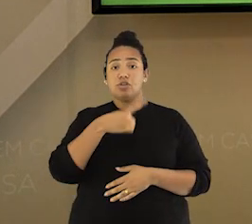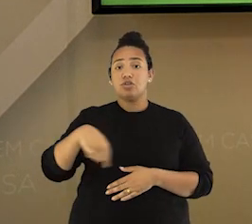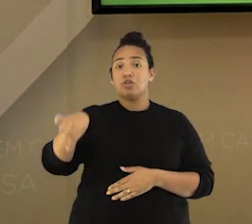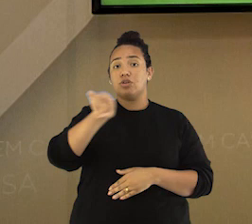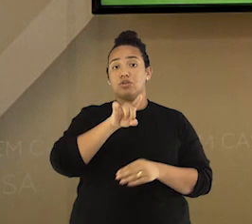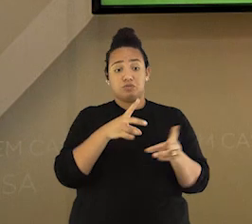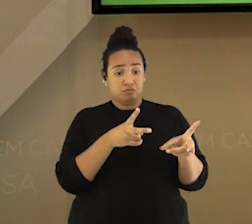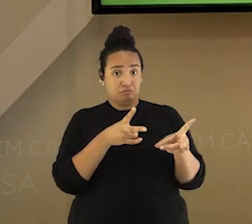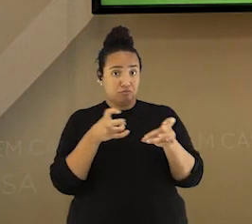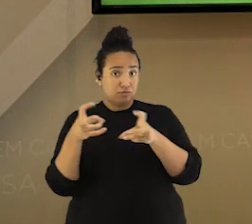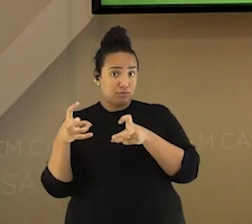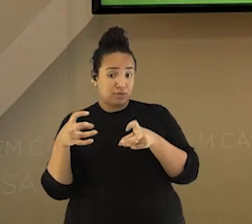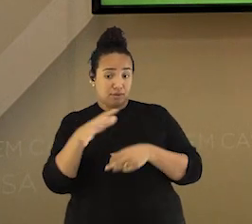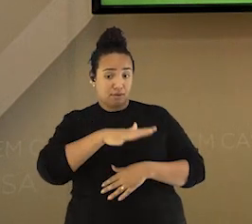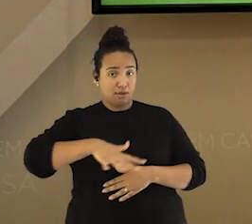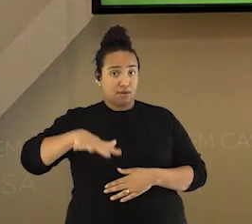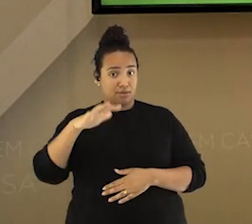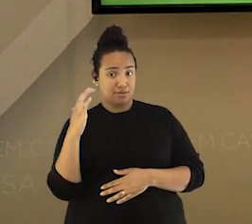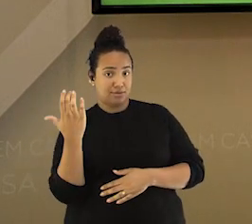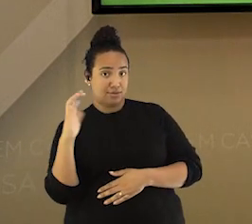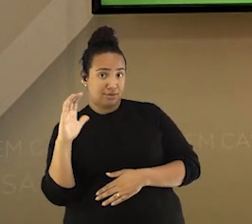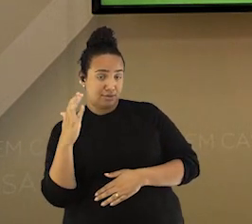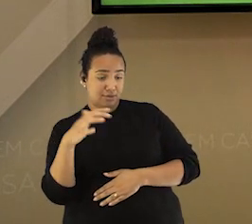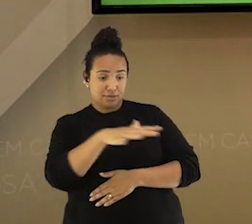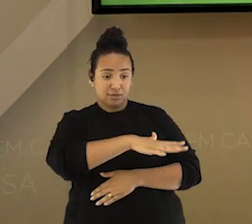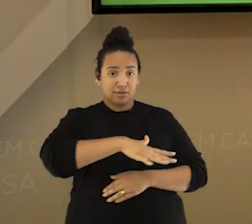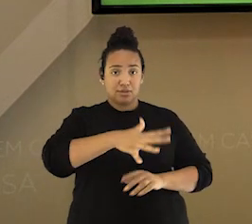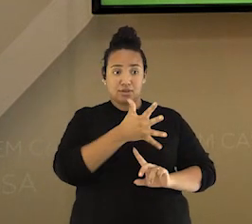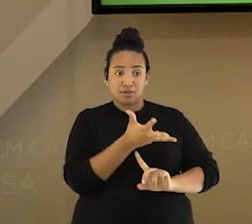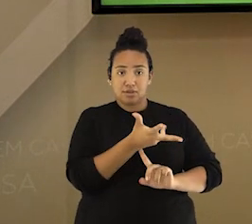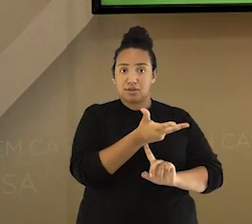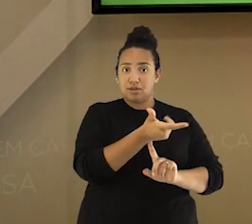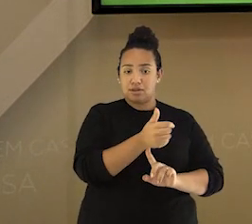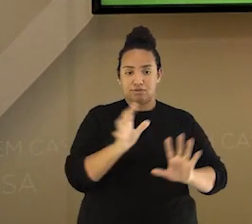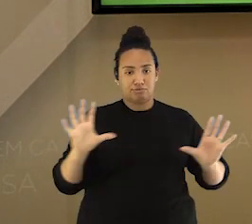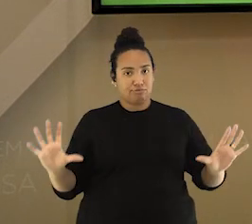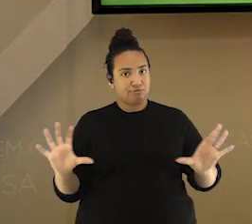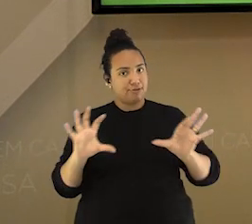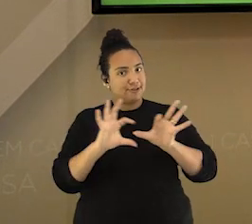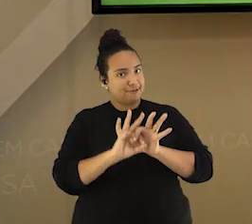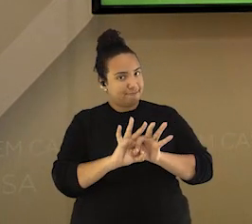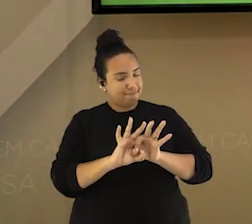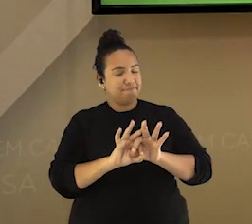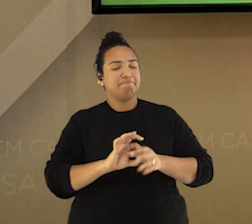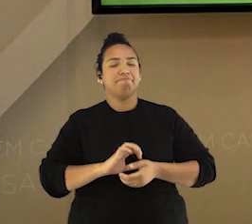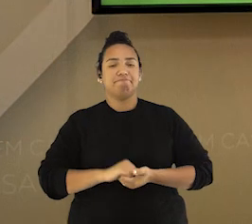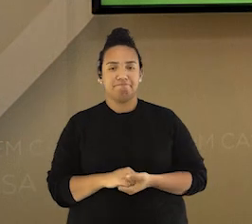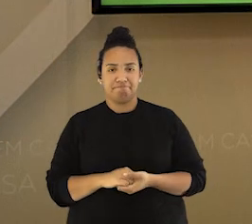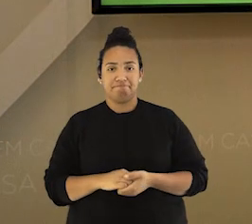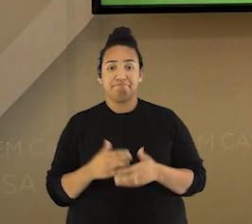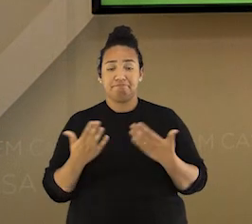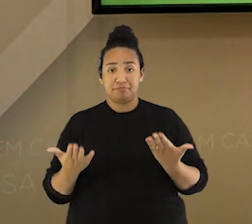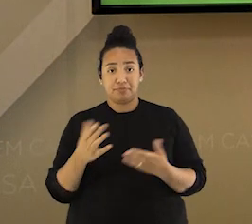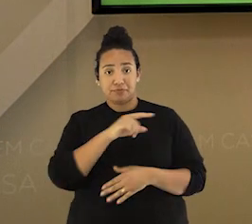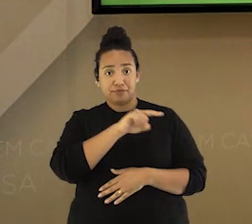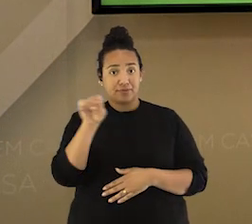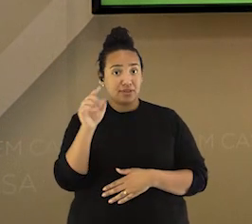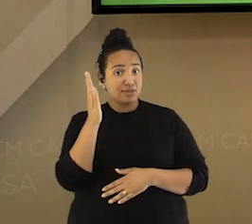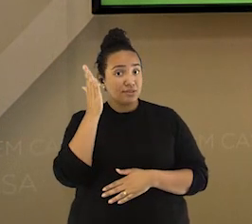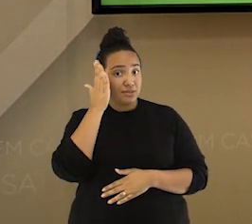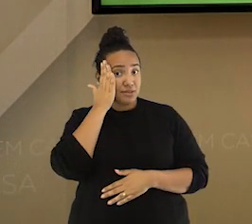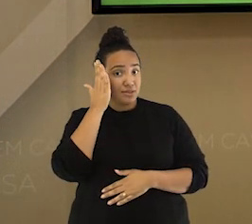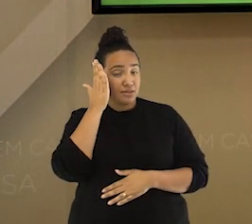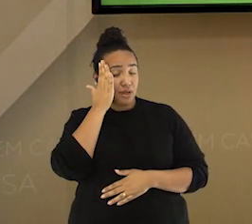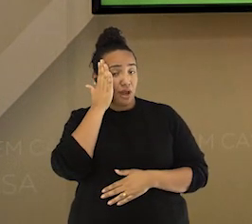a ciência e a arte, elas sempre se completaram e trabalharam juntas. Vocês saberiam